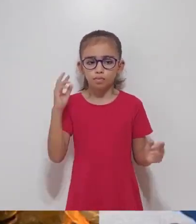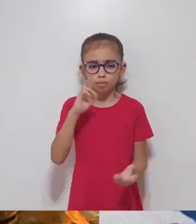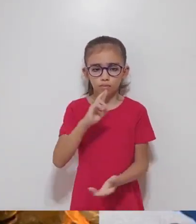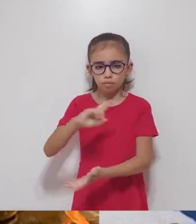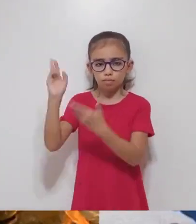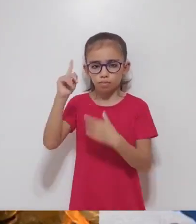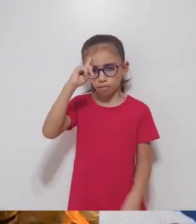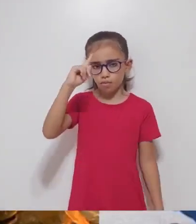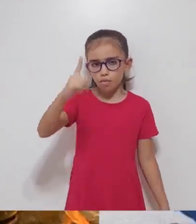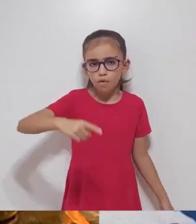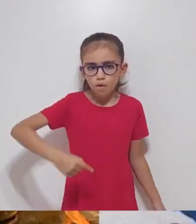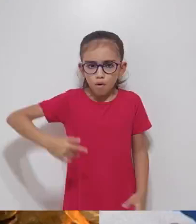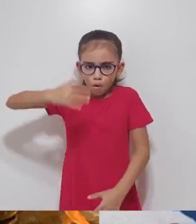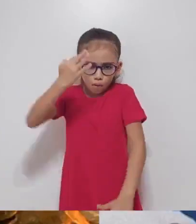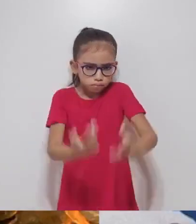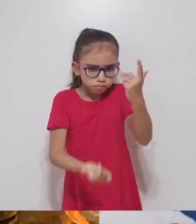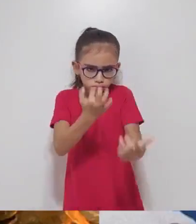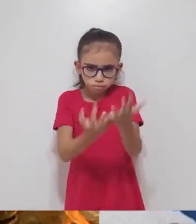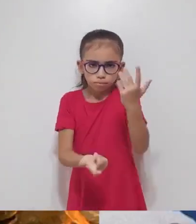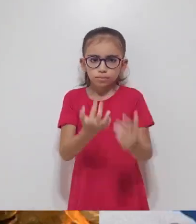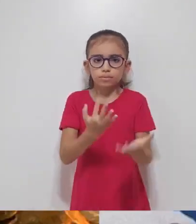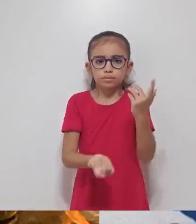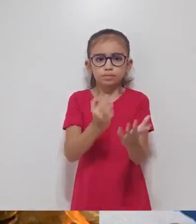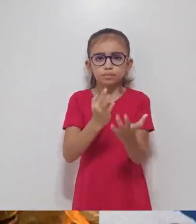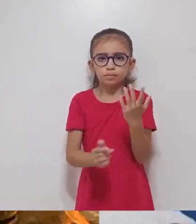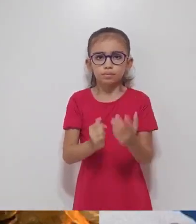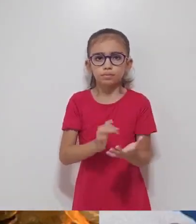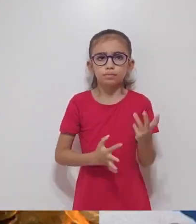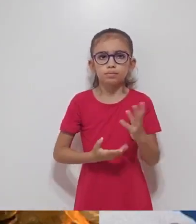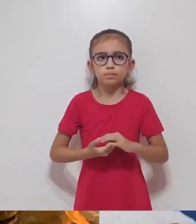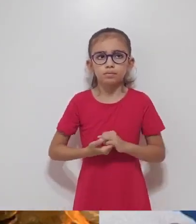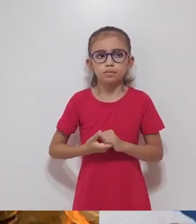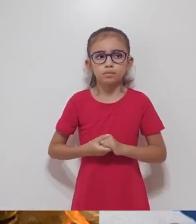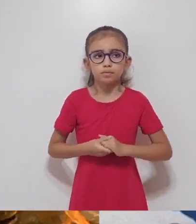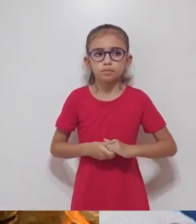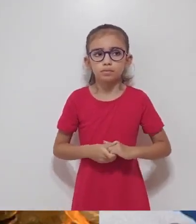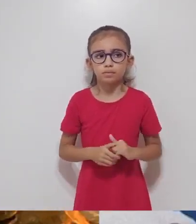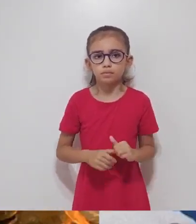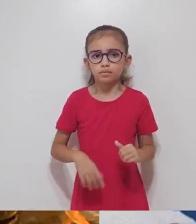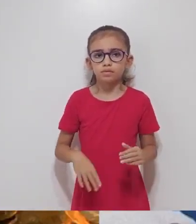Senhor mandou fogo naquele momento, provando que só Ele é